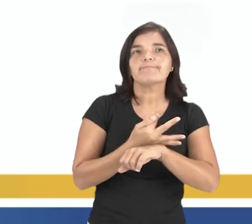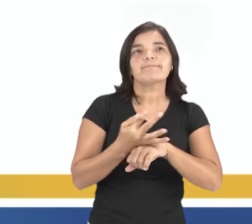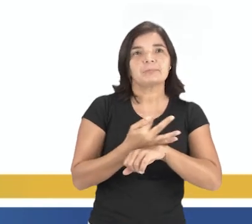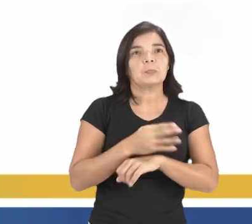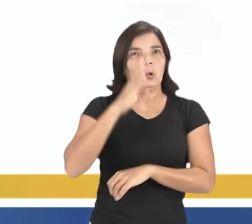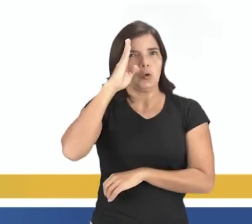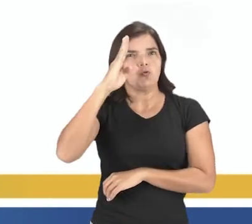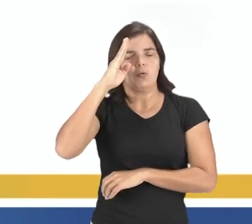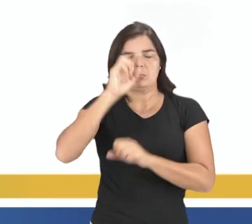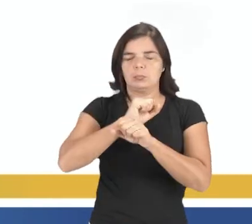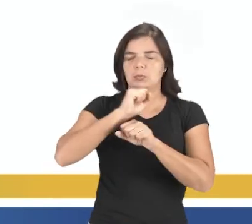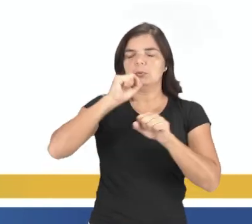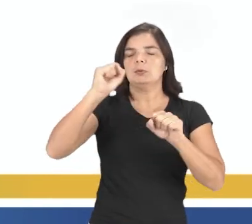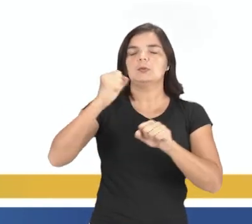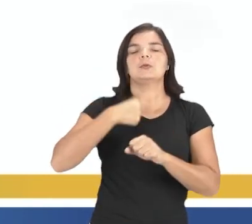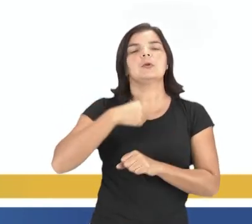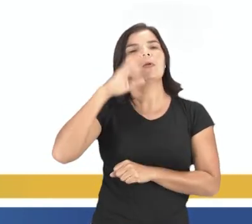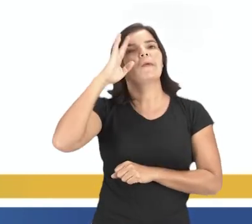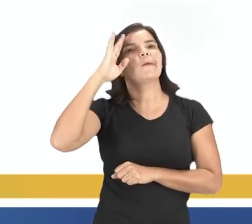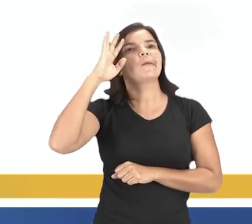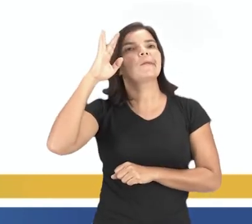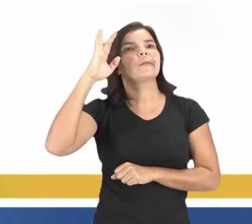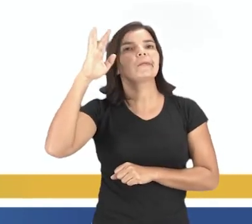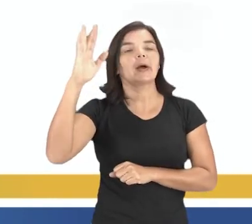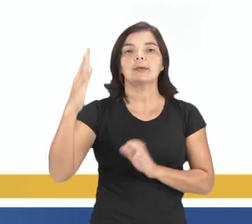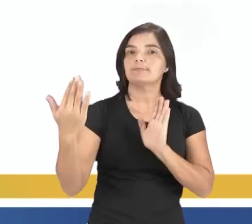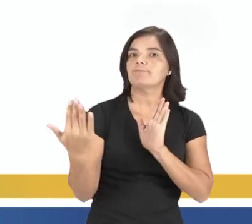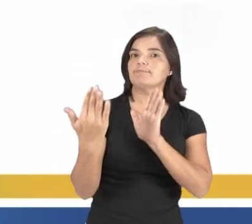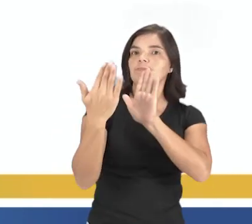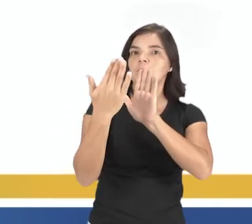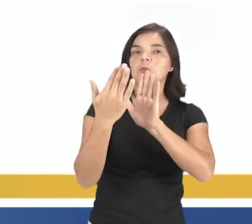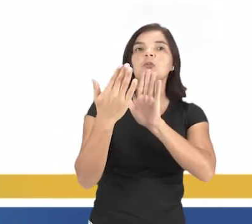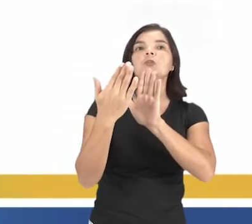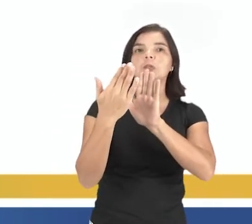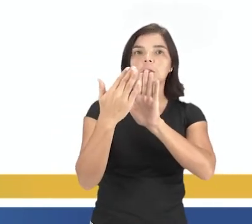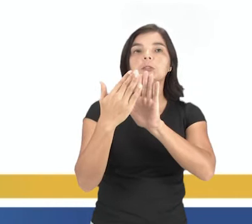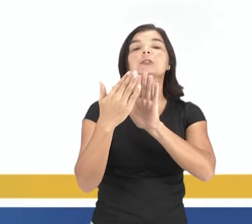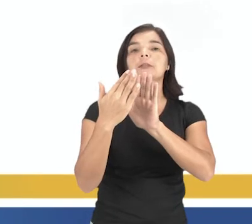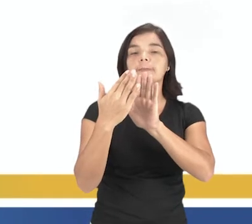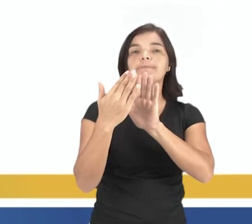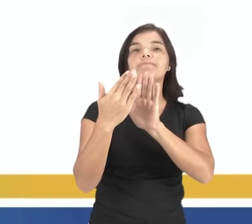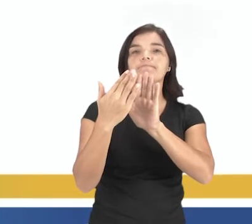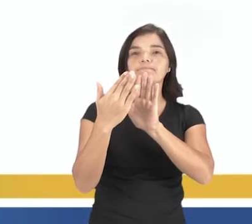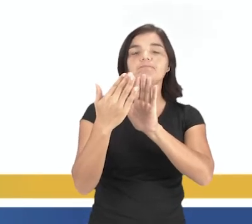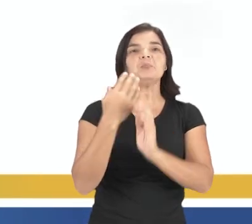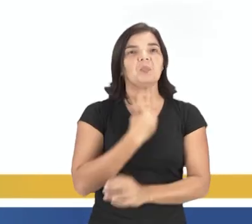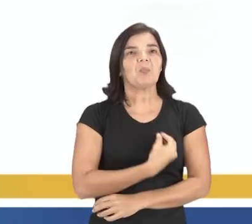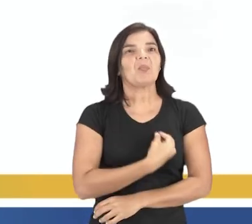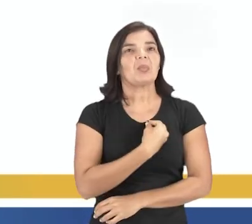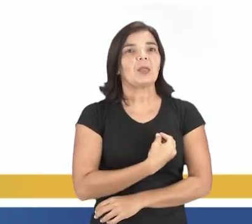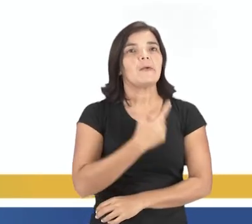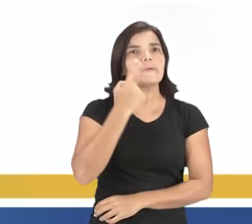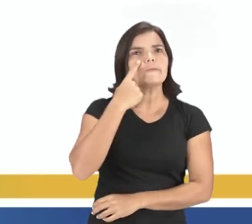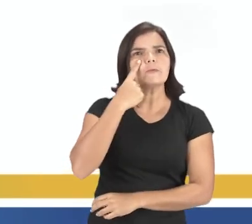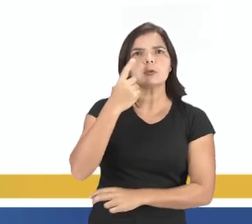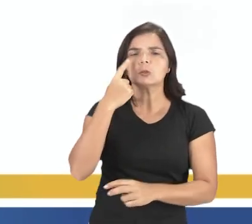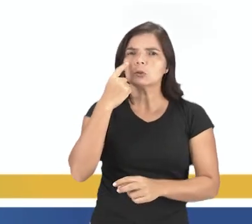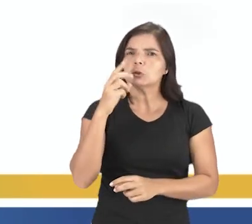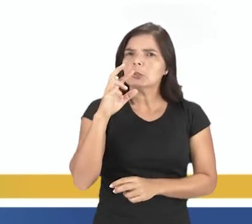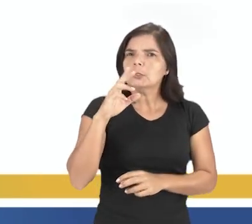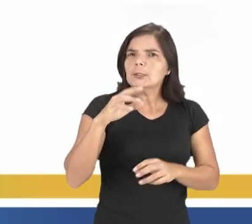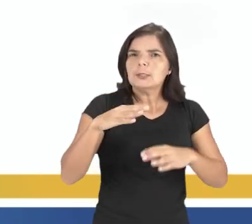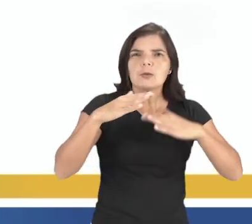O general acordou e eu que sonhava face a face, deslizei a dura via e vi seus olhos